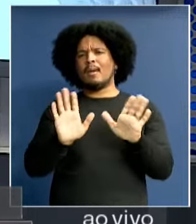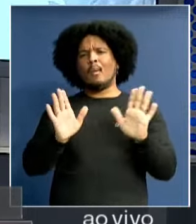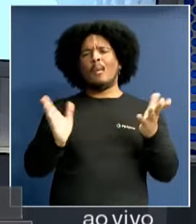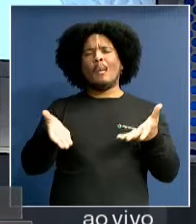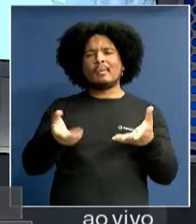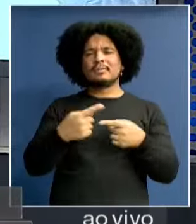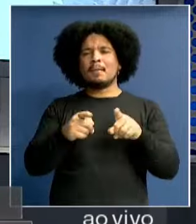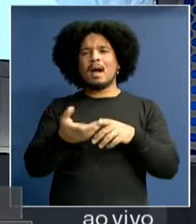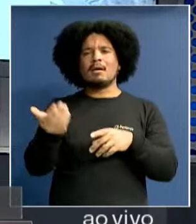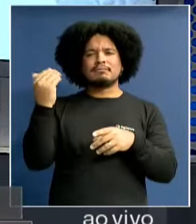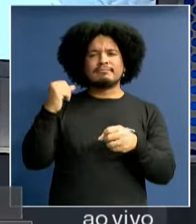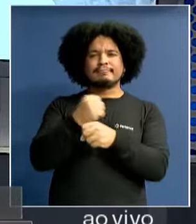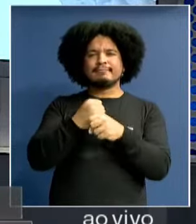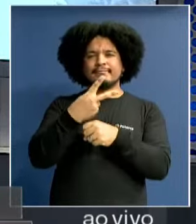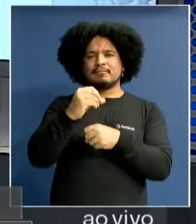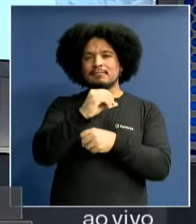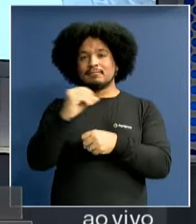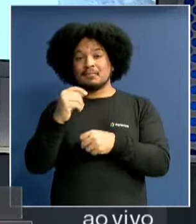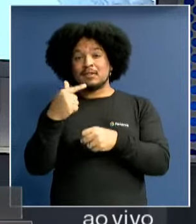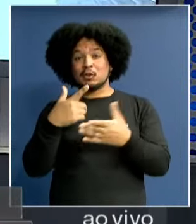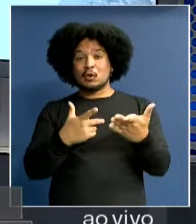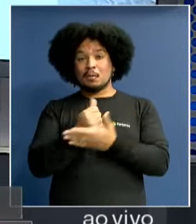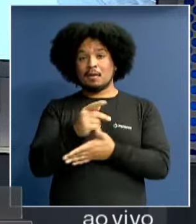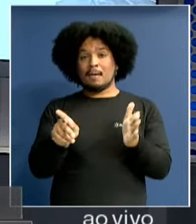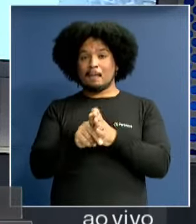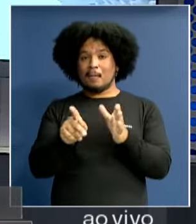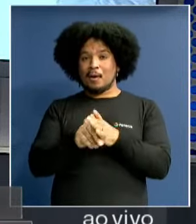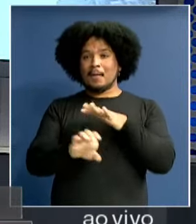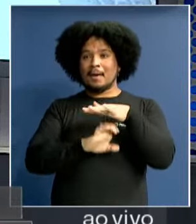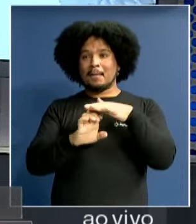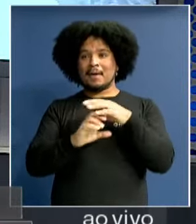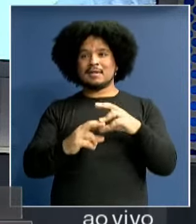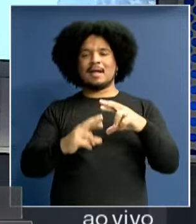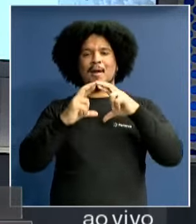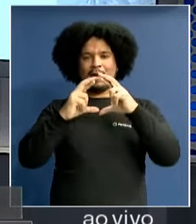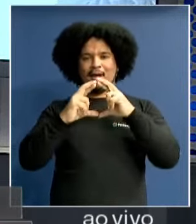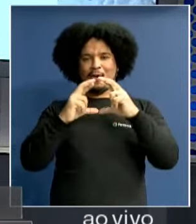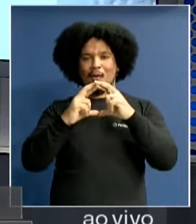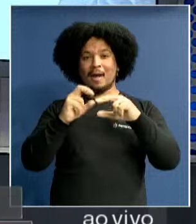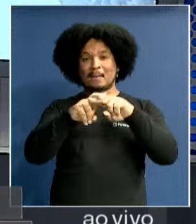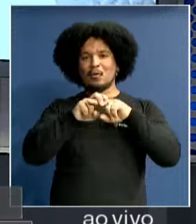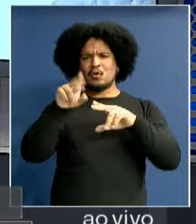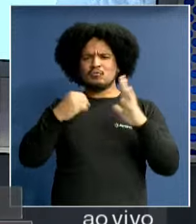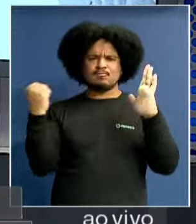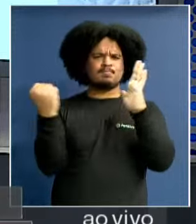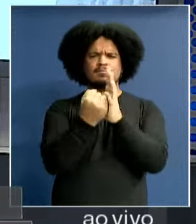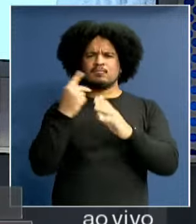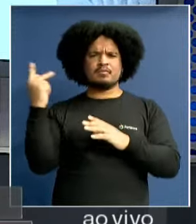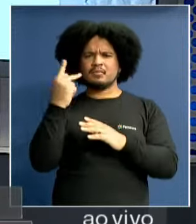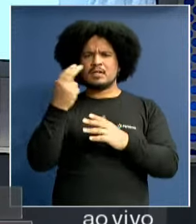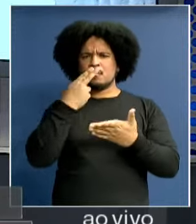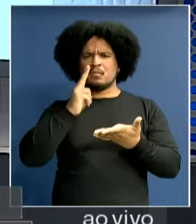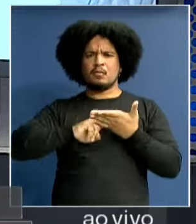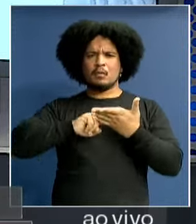em 2007 foi adquirido pelo Grupo Record. Então, assim, tem uma importância histórica, sim, o Correio do